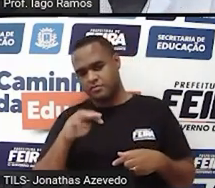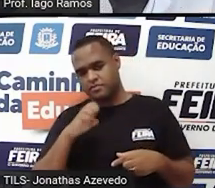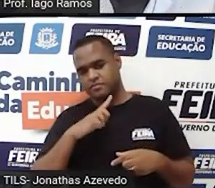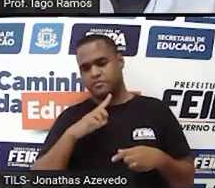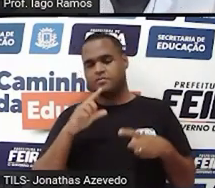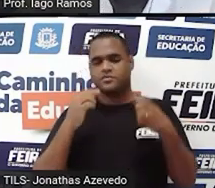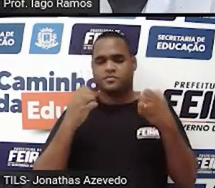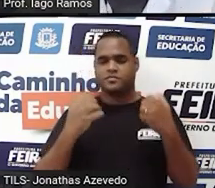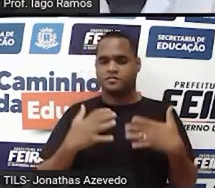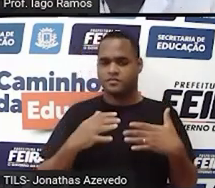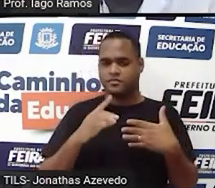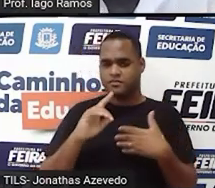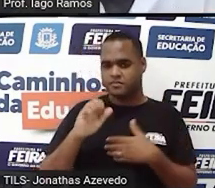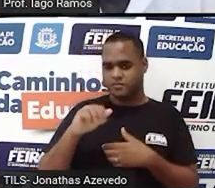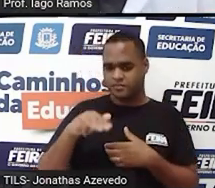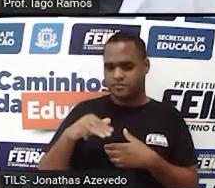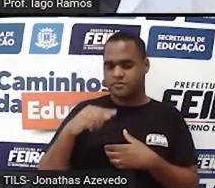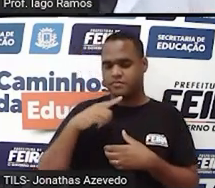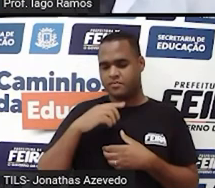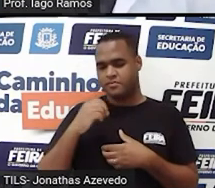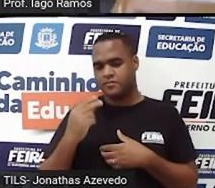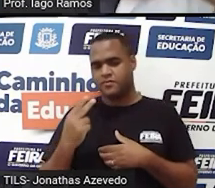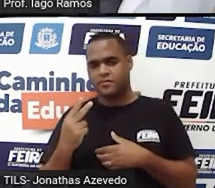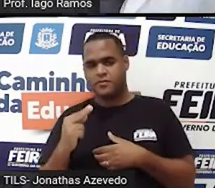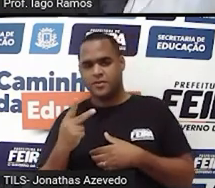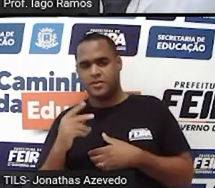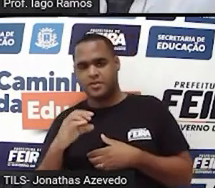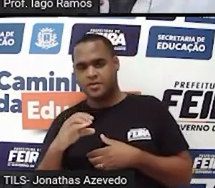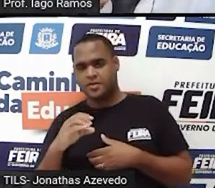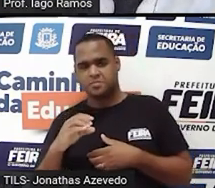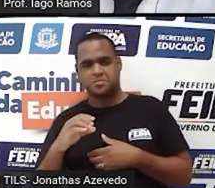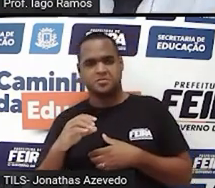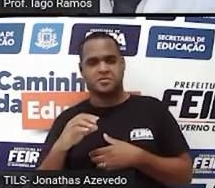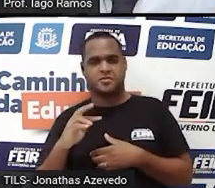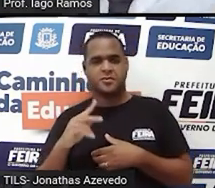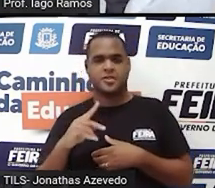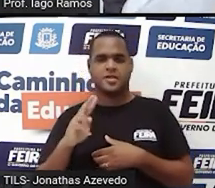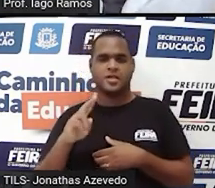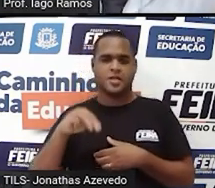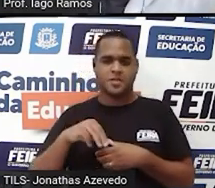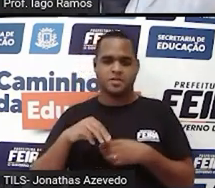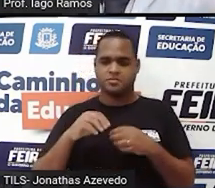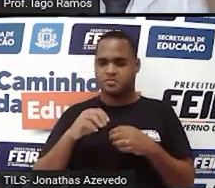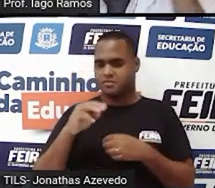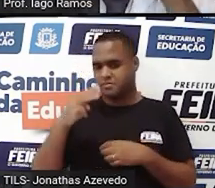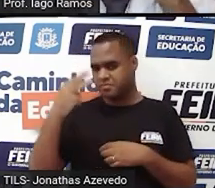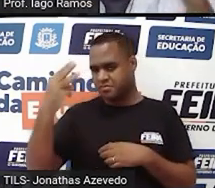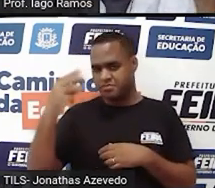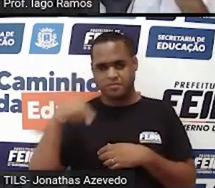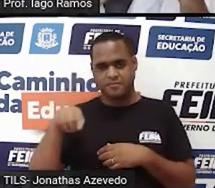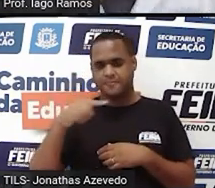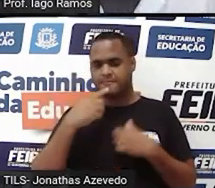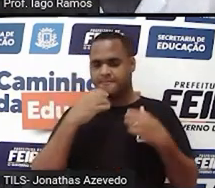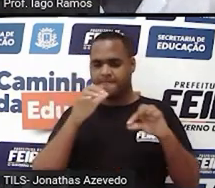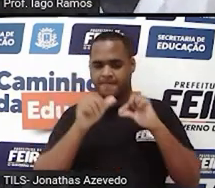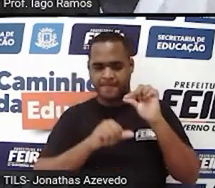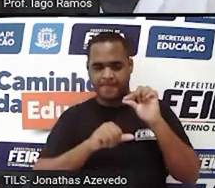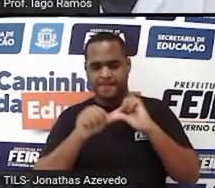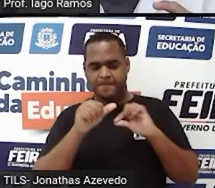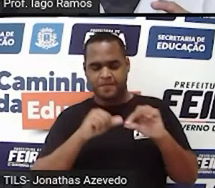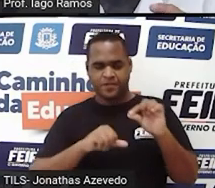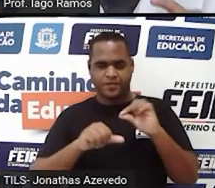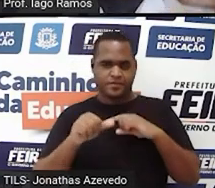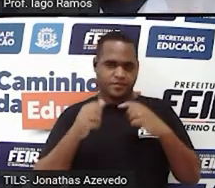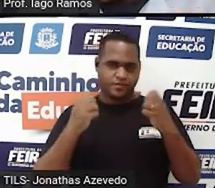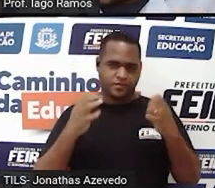cúbico parametro cúbico hectômetro cúbico quilômetro cúbico sabe mudar de uma para outra